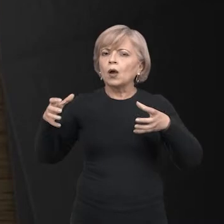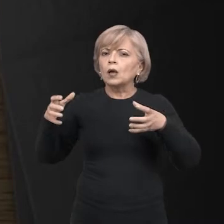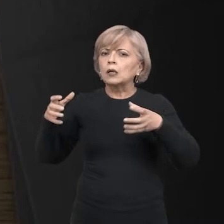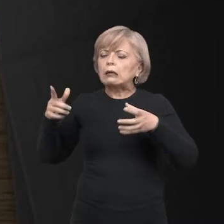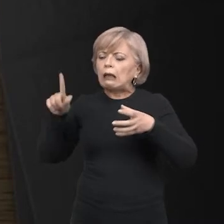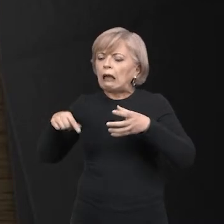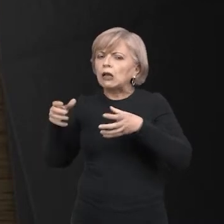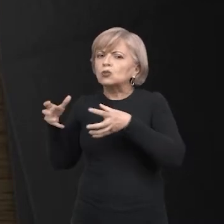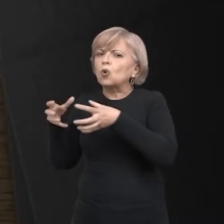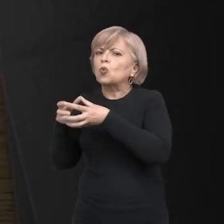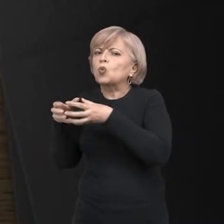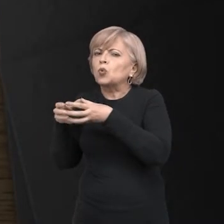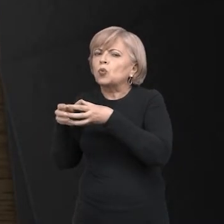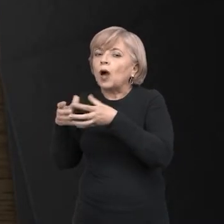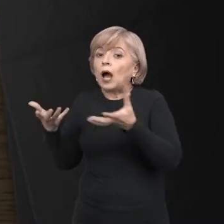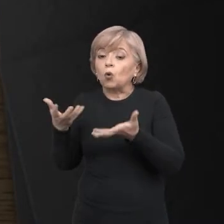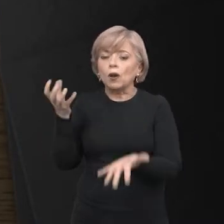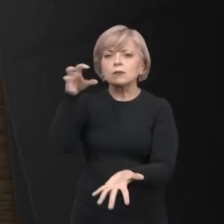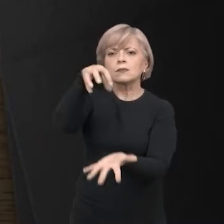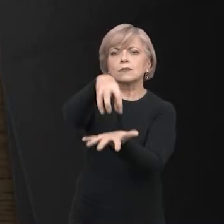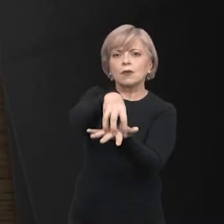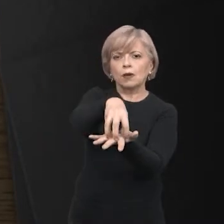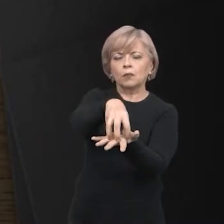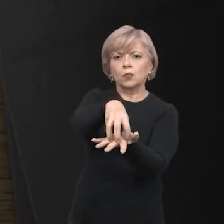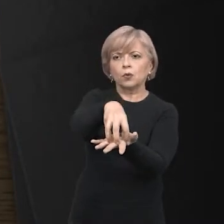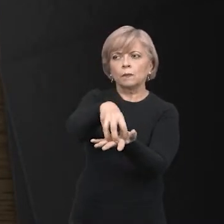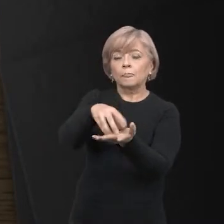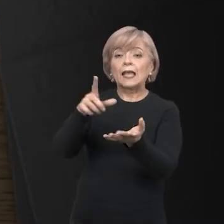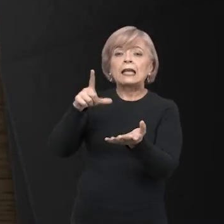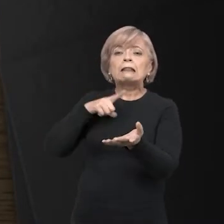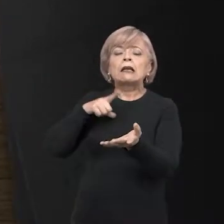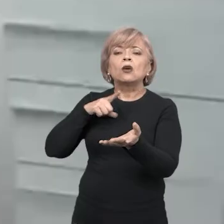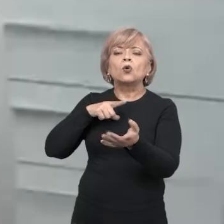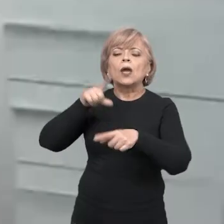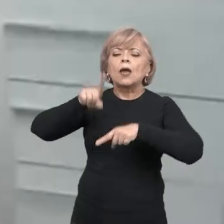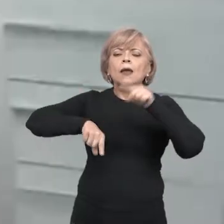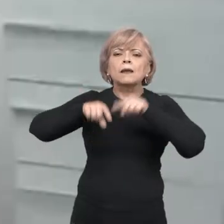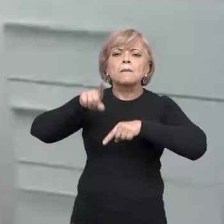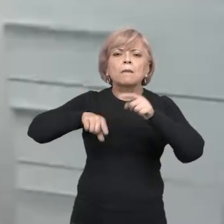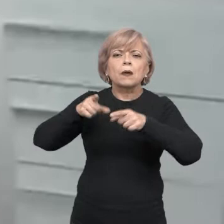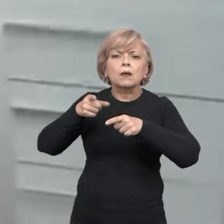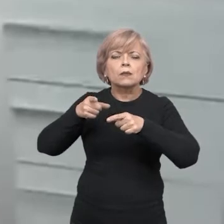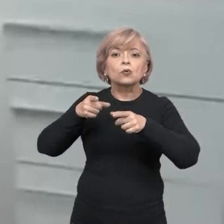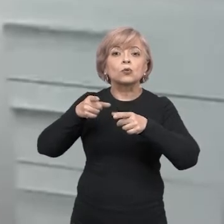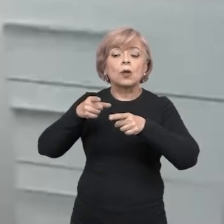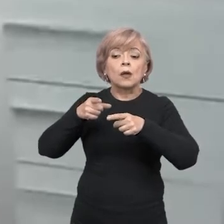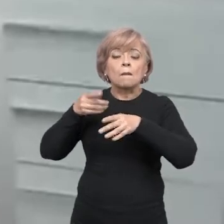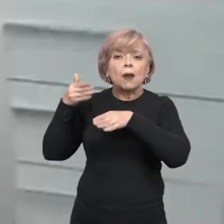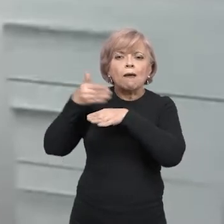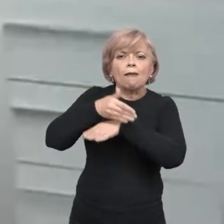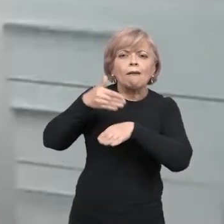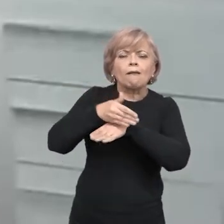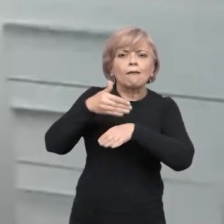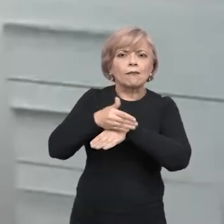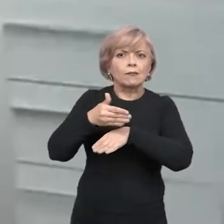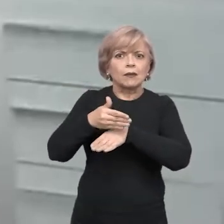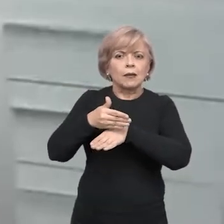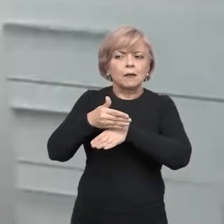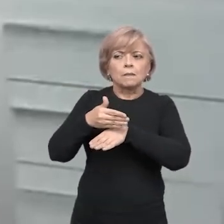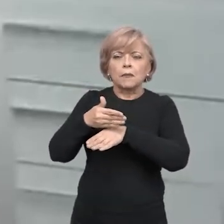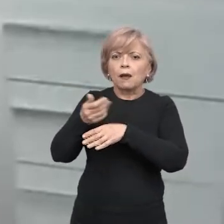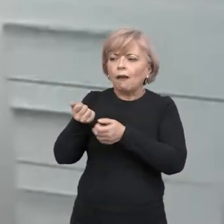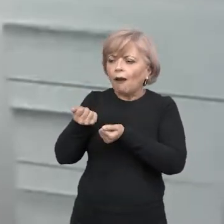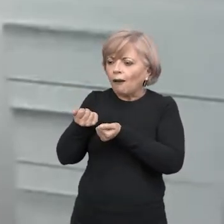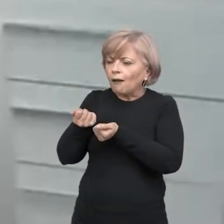seja facilitadores de equipamentos permeabilidade para poder atender a